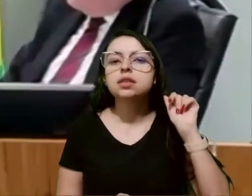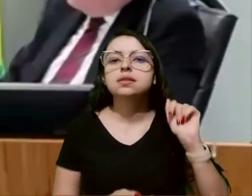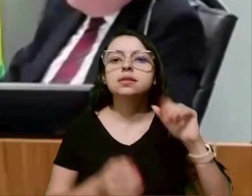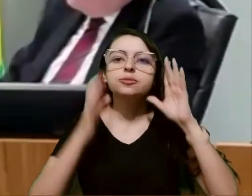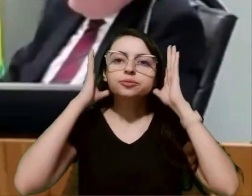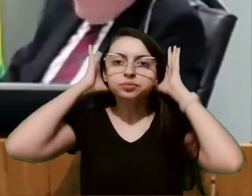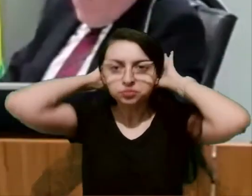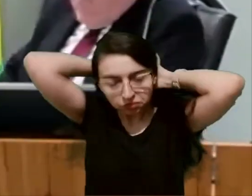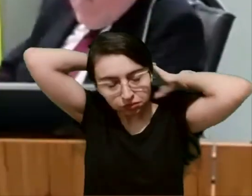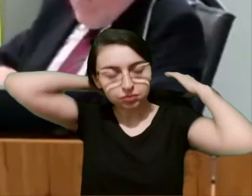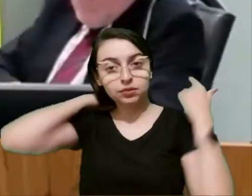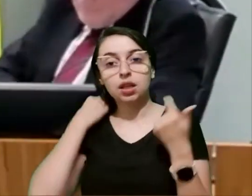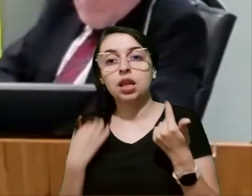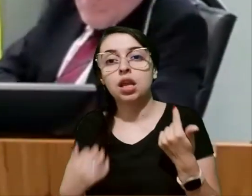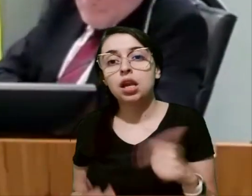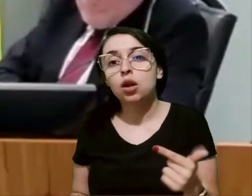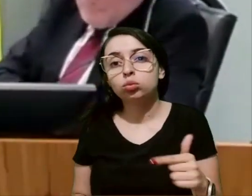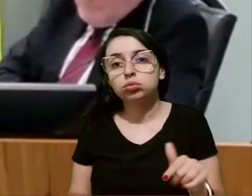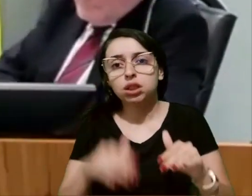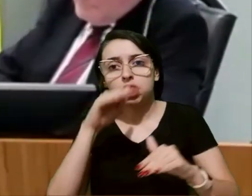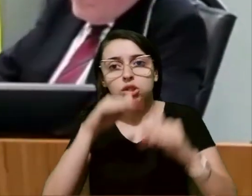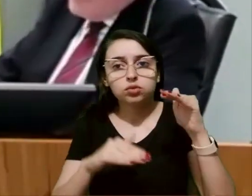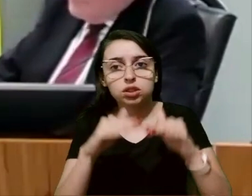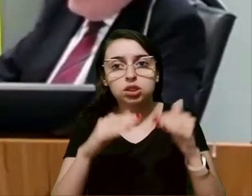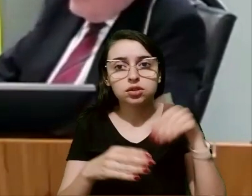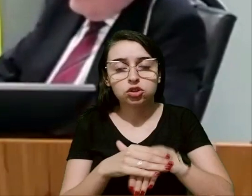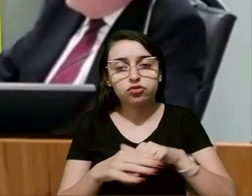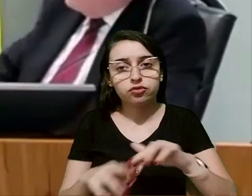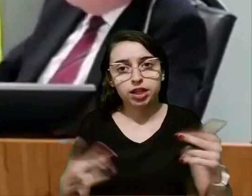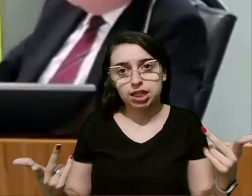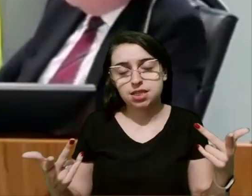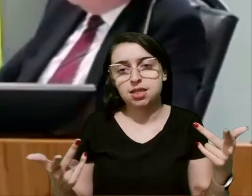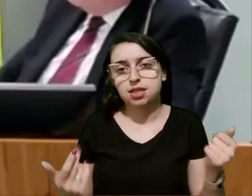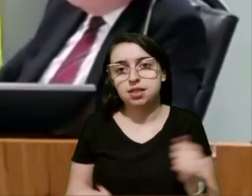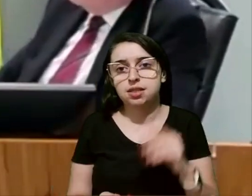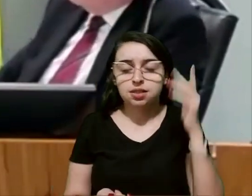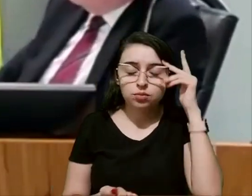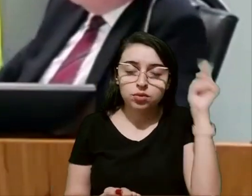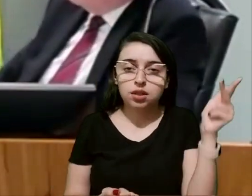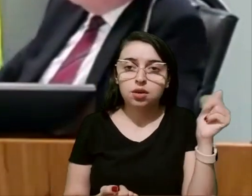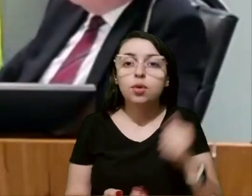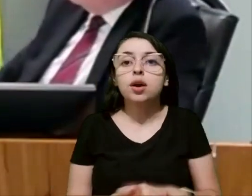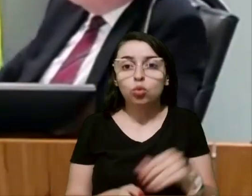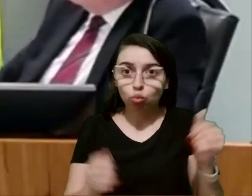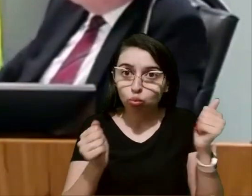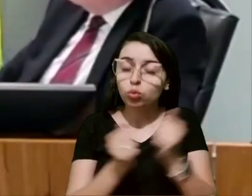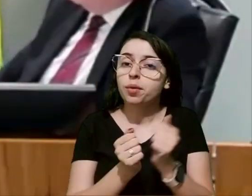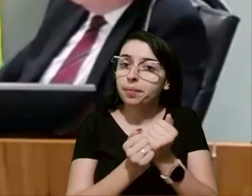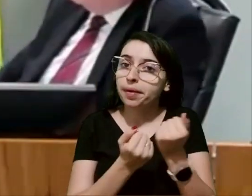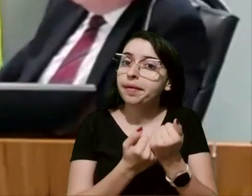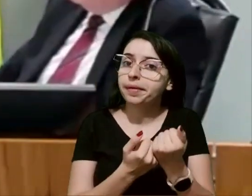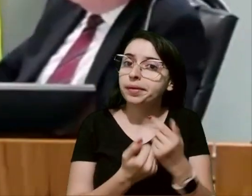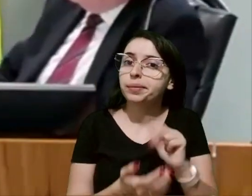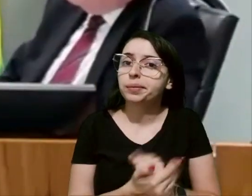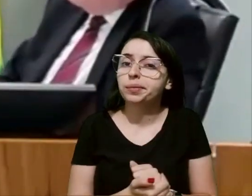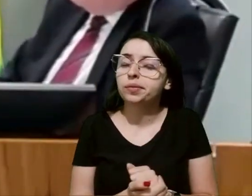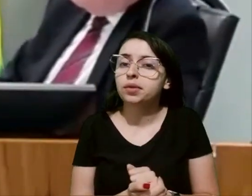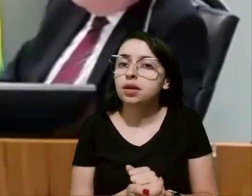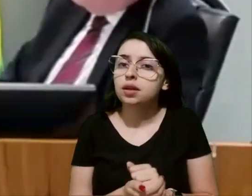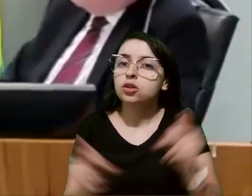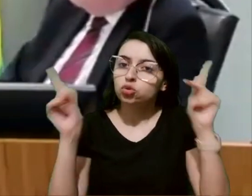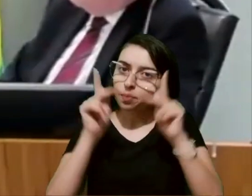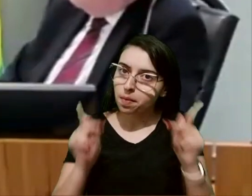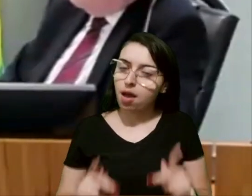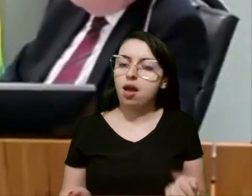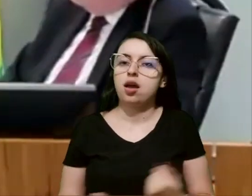que não há de fato uma divergência de base. Eu concordo que a função do sistema, toda a função do sistema jurídico